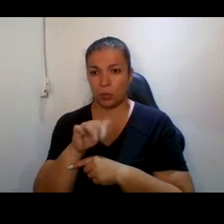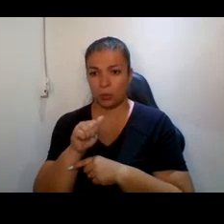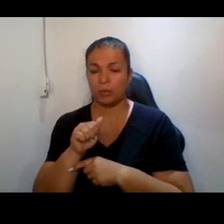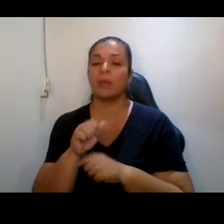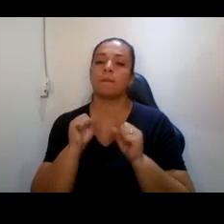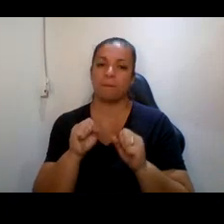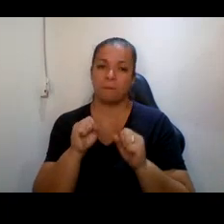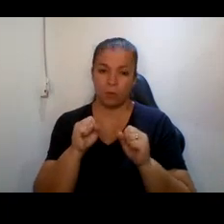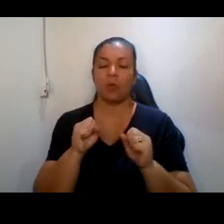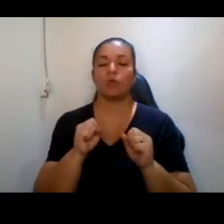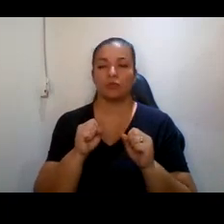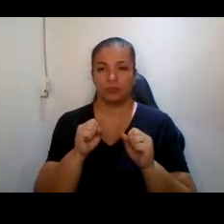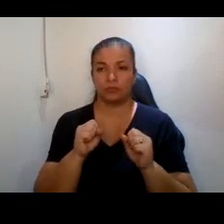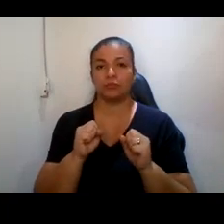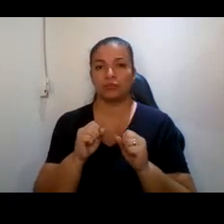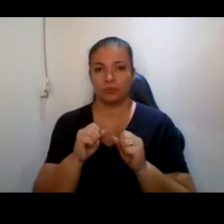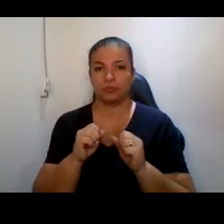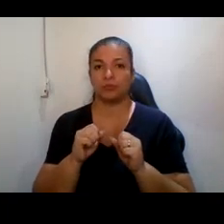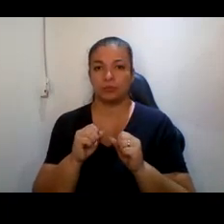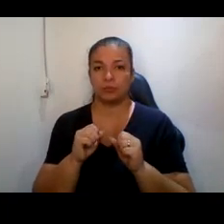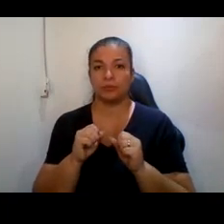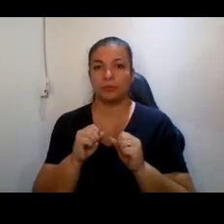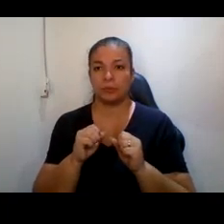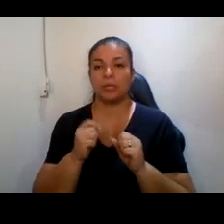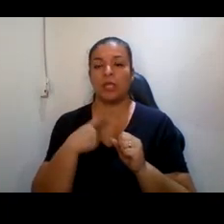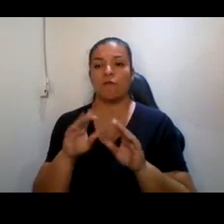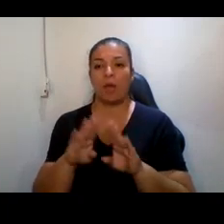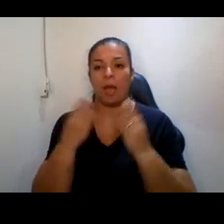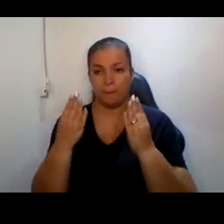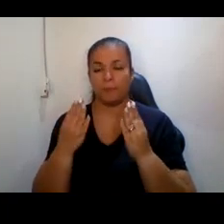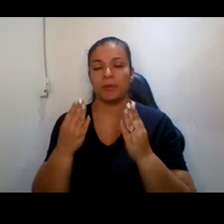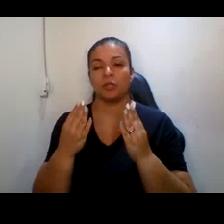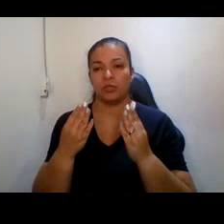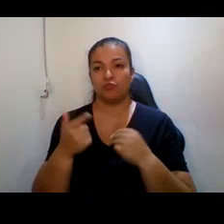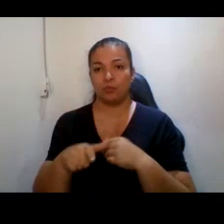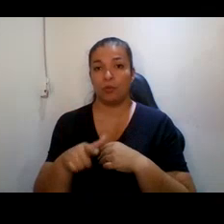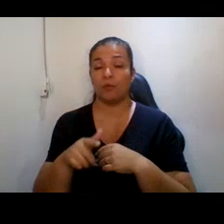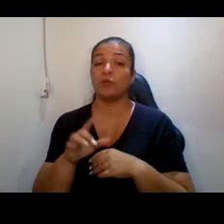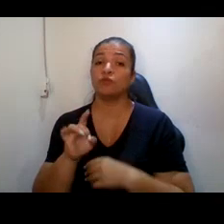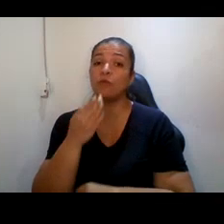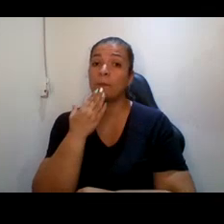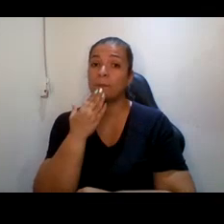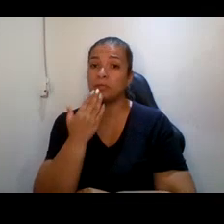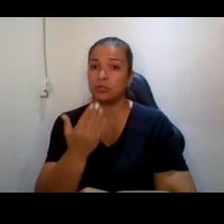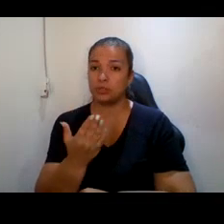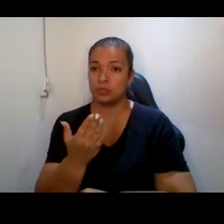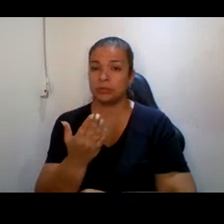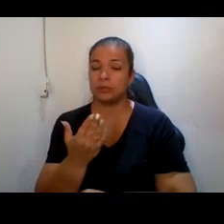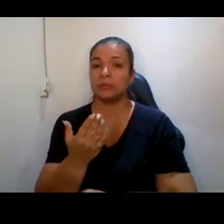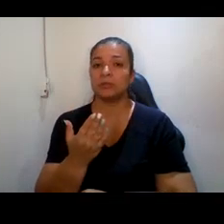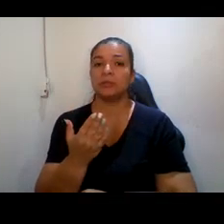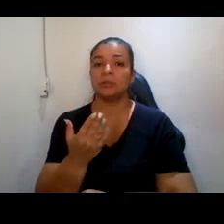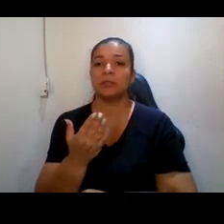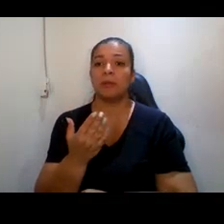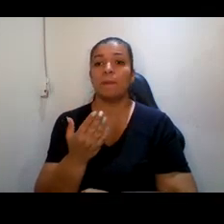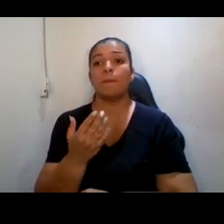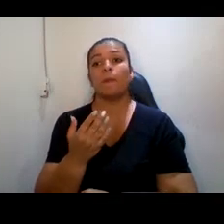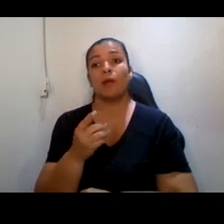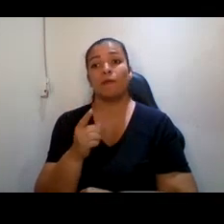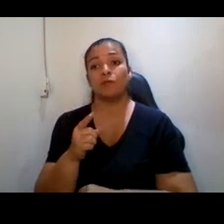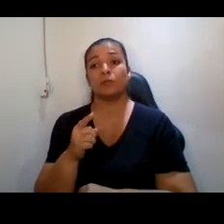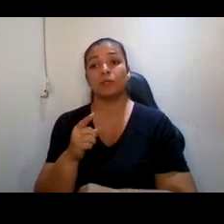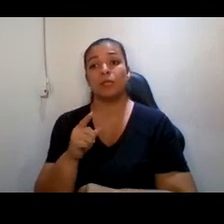sim. Eu abro lá para vocês. Eu só vou te pedir, Emanuele, para me mandar essa